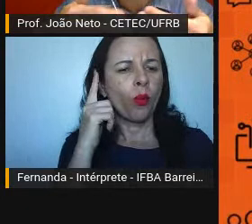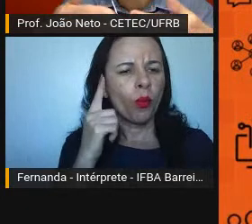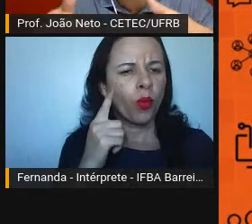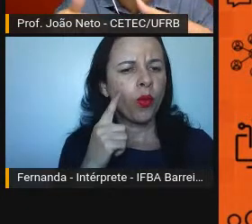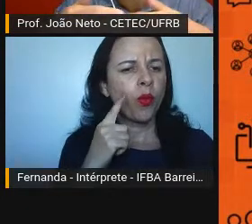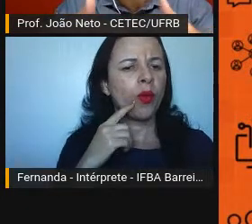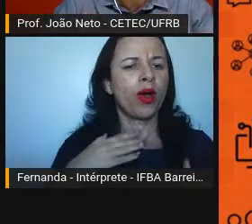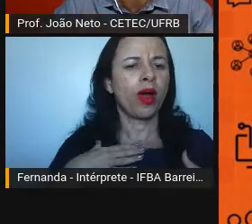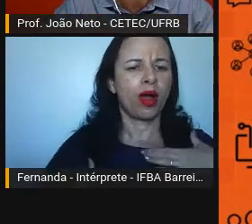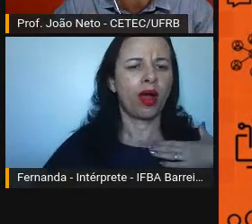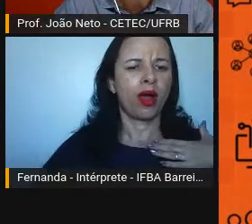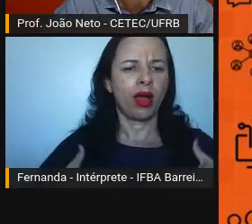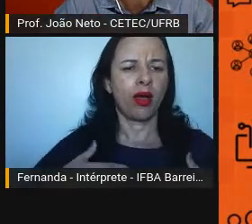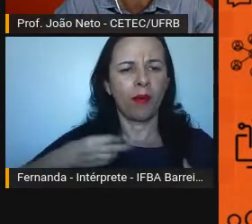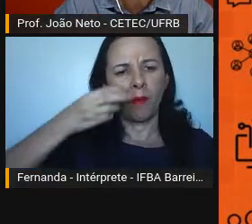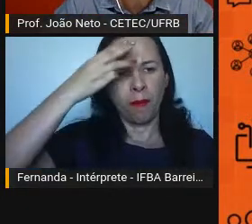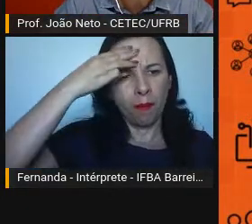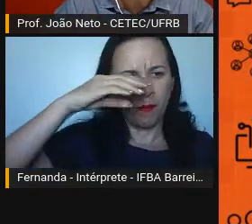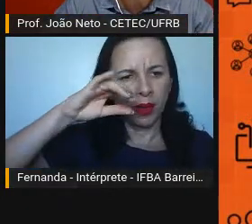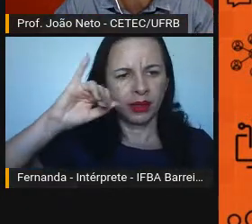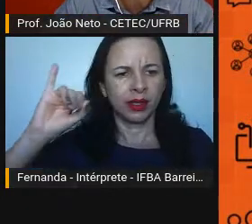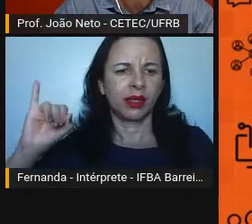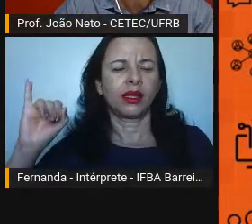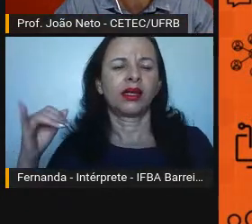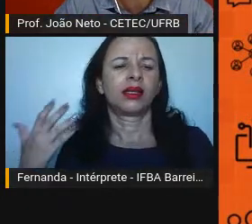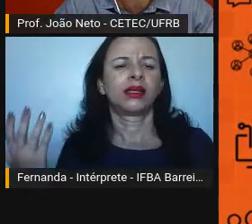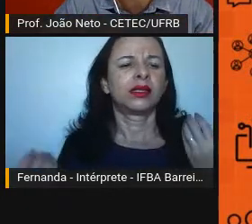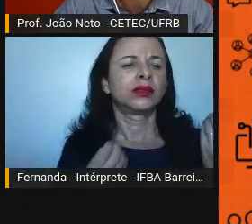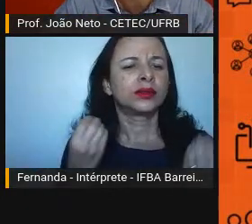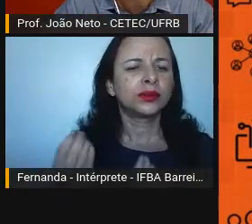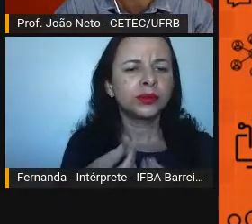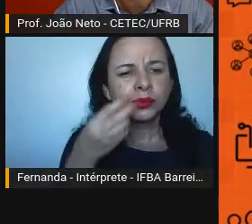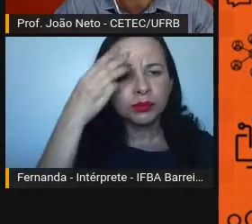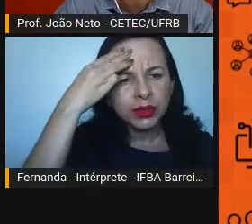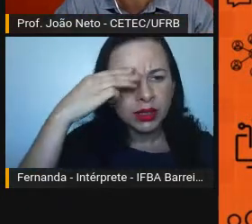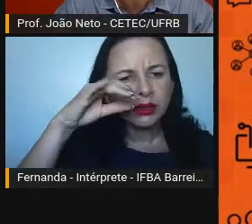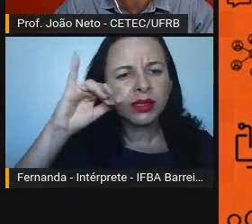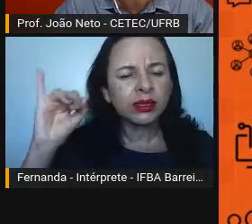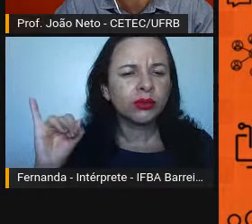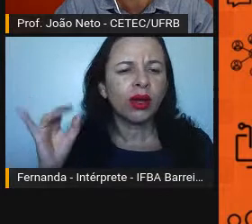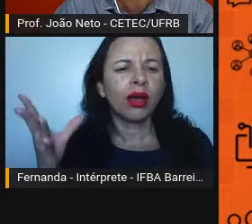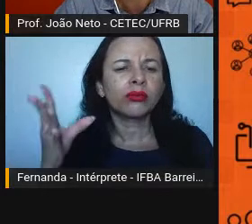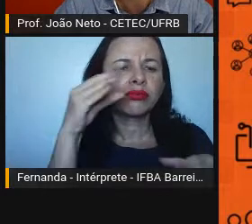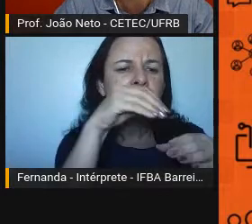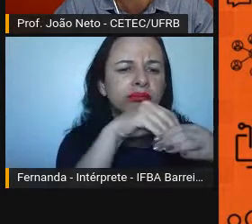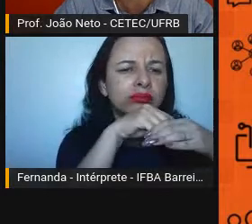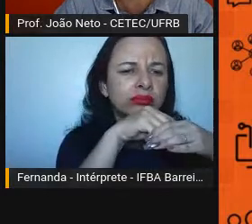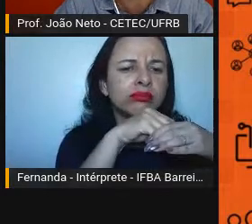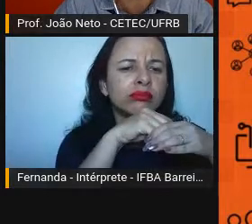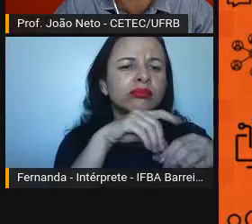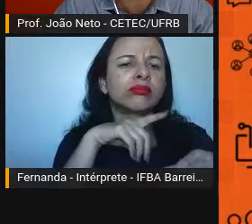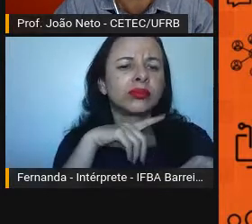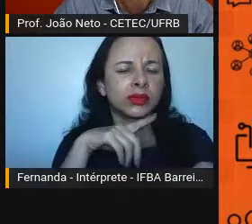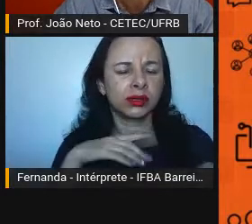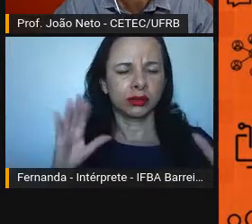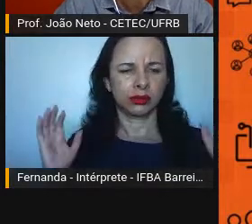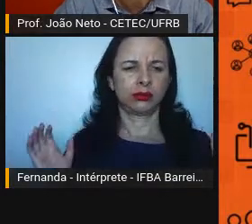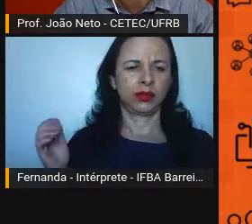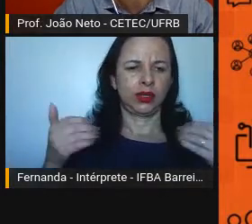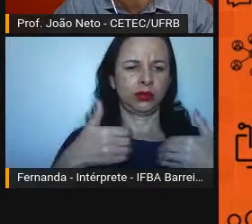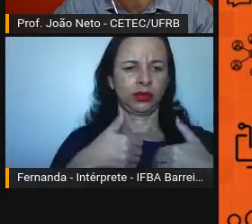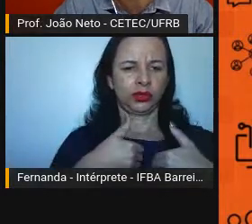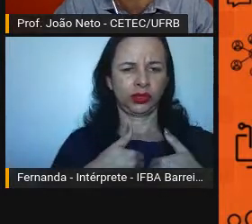mental mental intelectual também em casa mental intelectual nós temos Incluindo aí nós temos o espectro autista